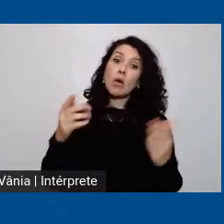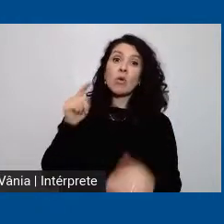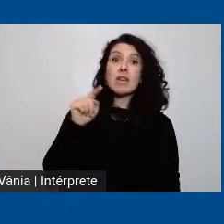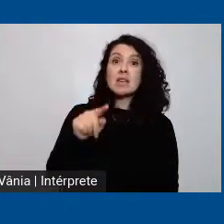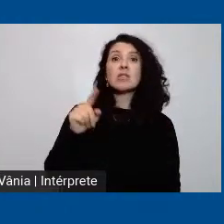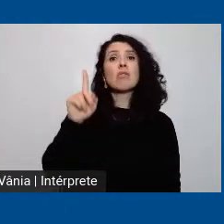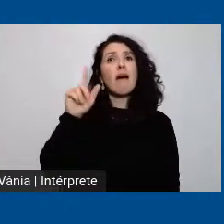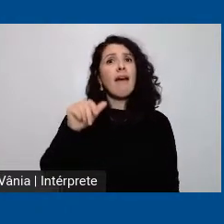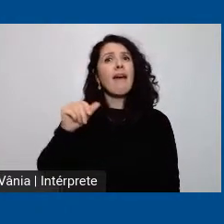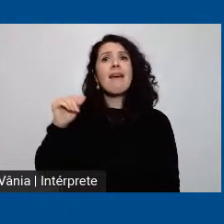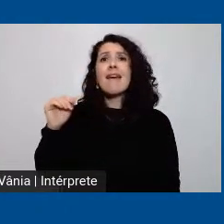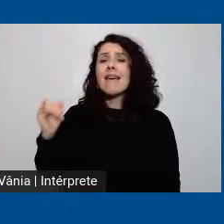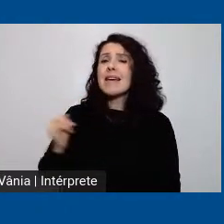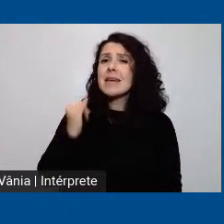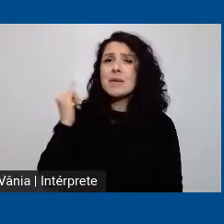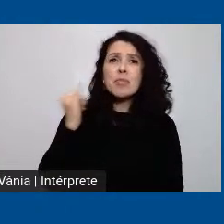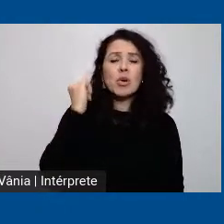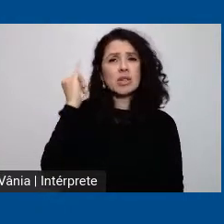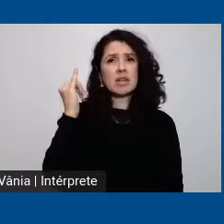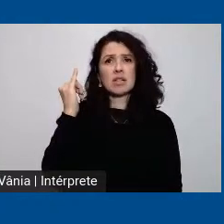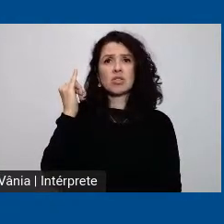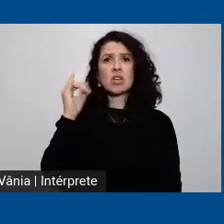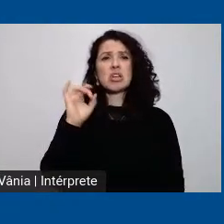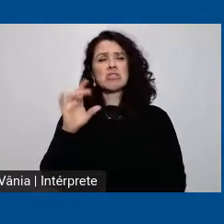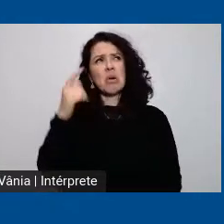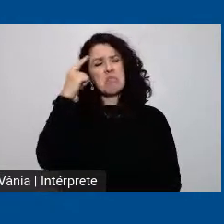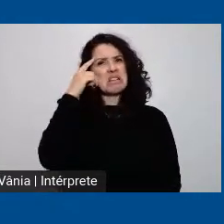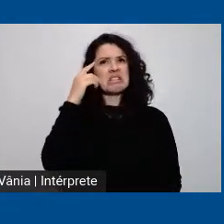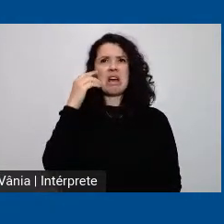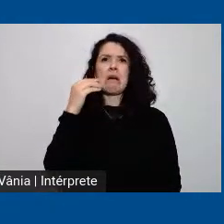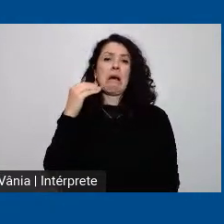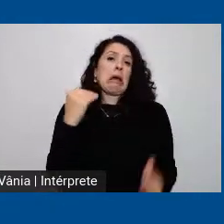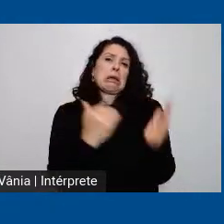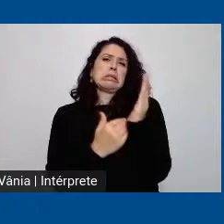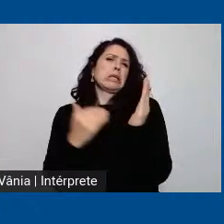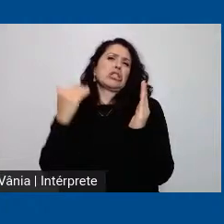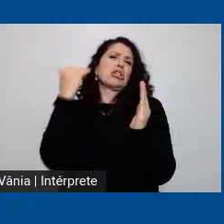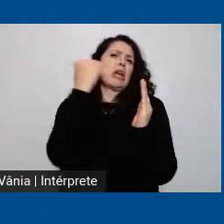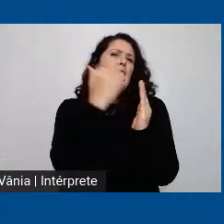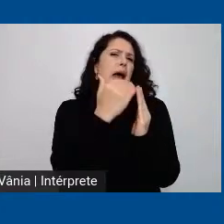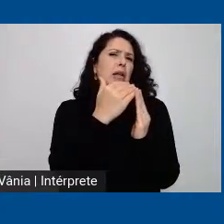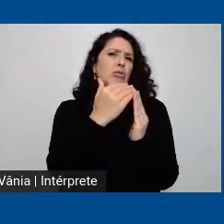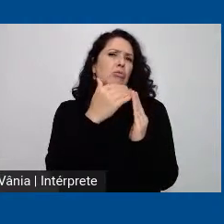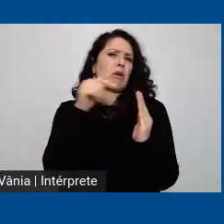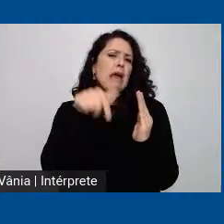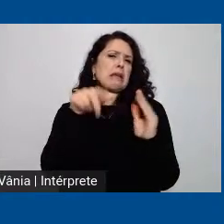acho que não é exagerado qualquer coisa que se fale